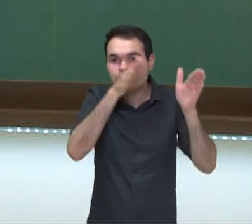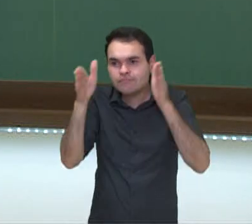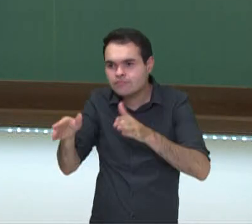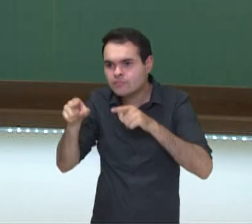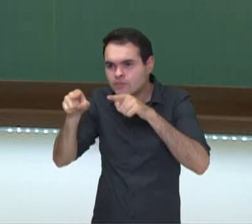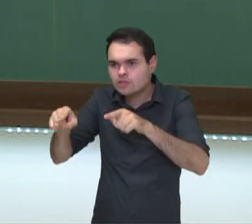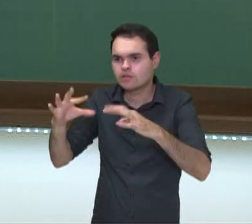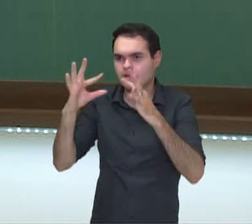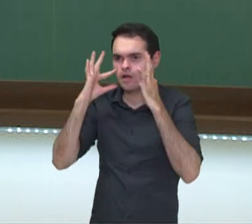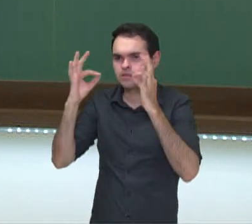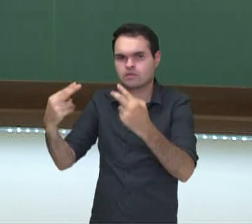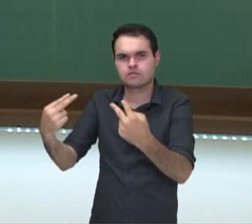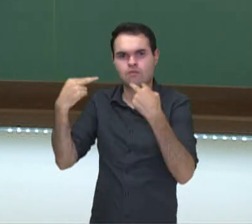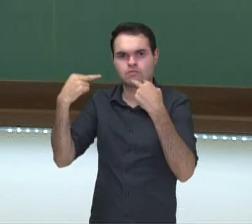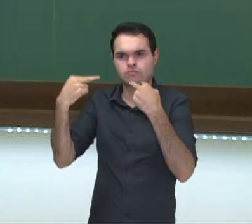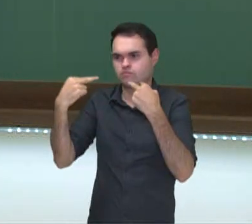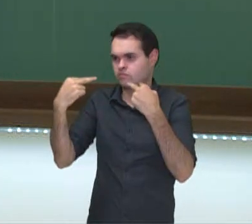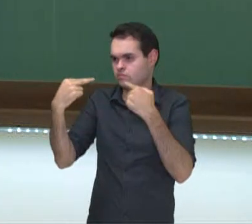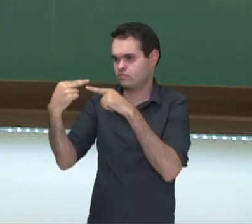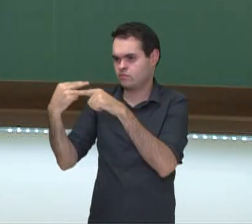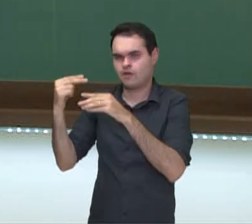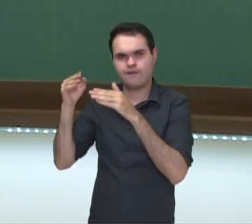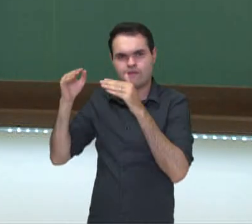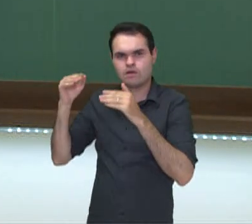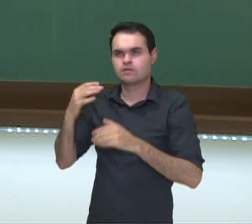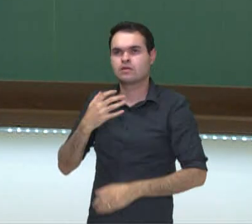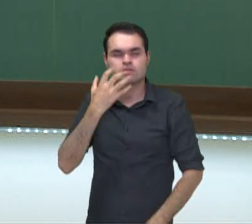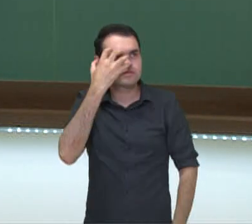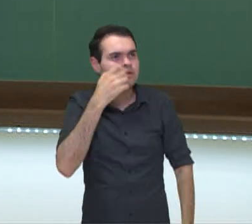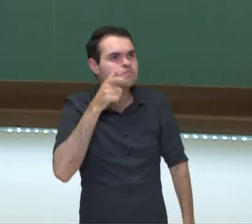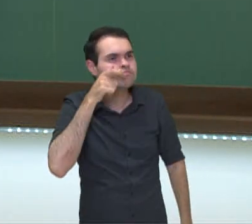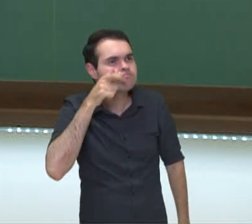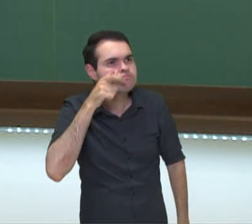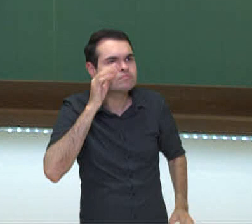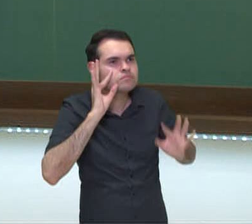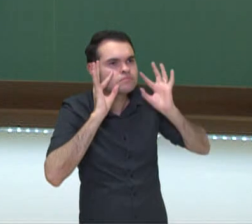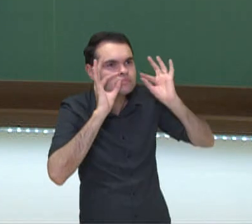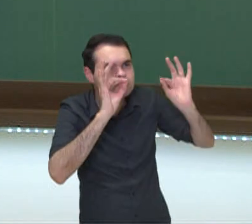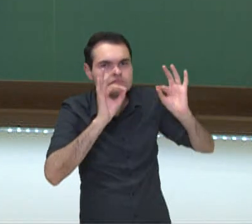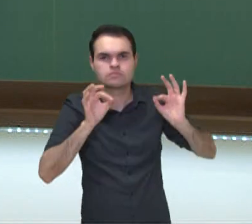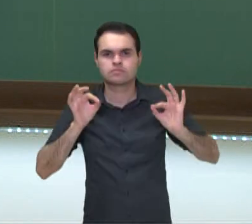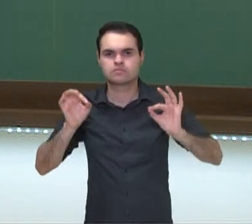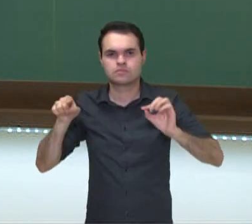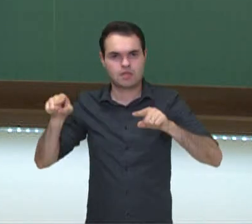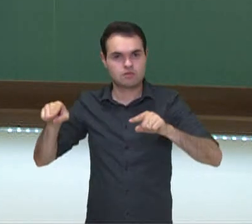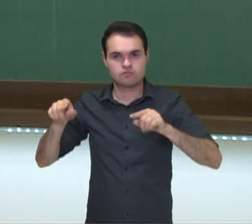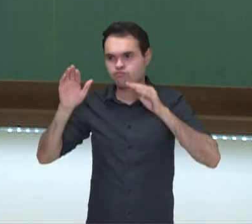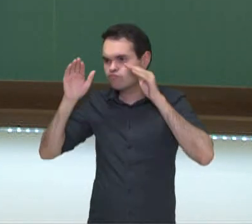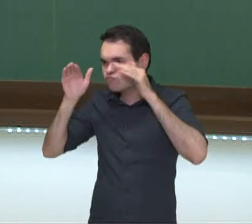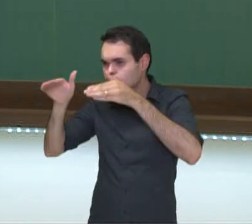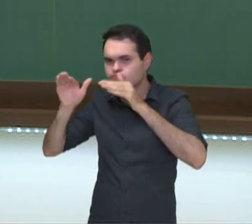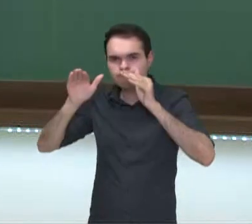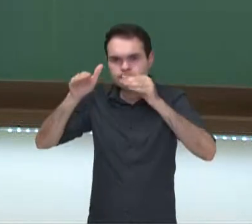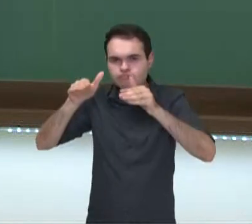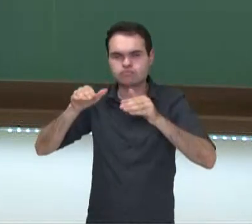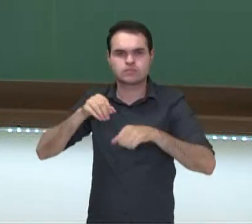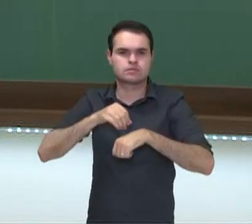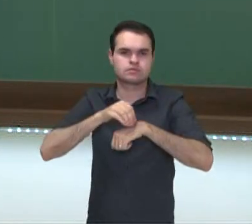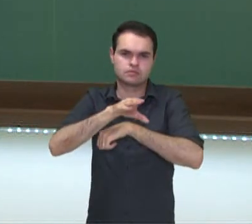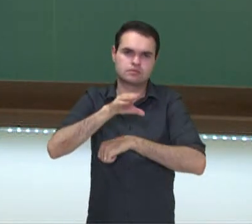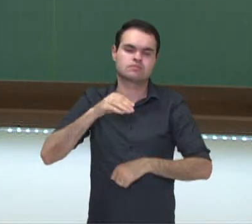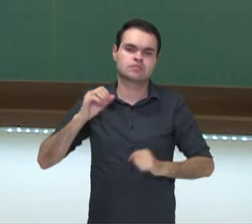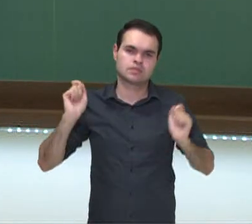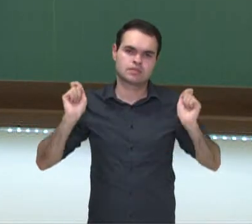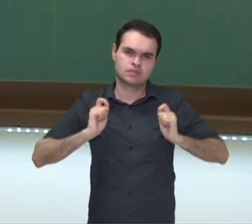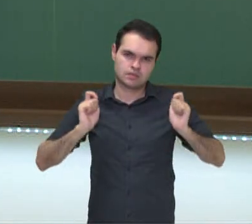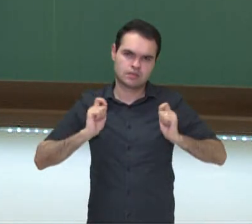estão atentos. Tenham foco, seja objetivo. São alguns conselhos, algumas dicas que nós